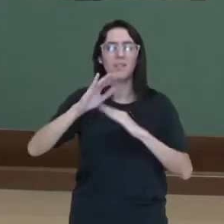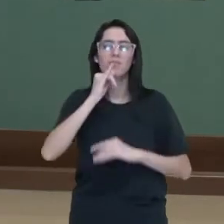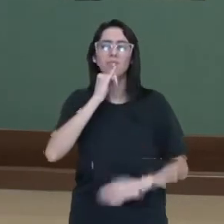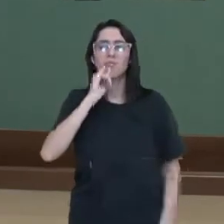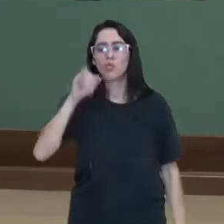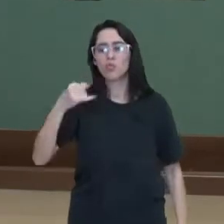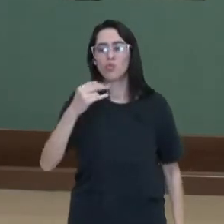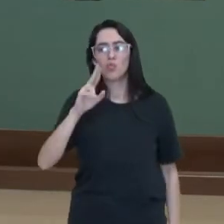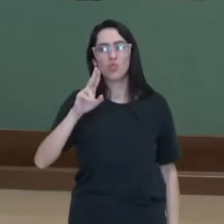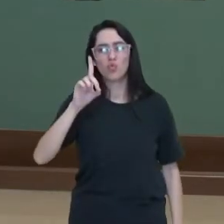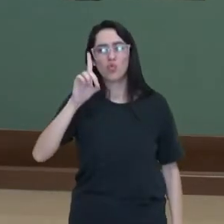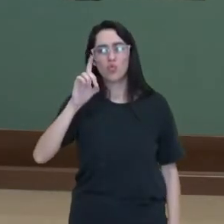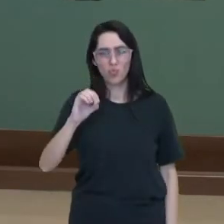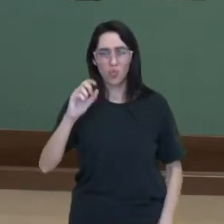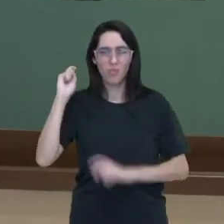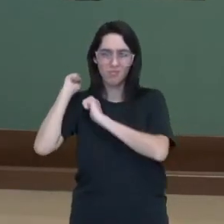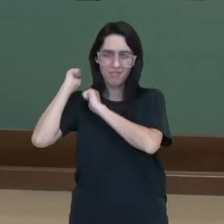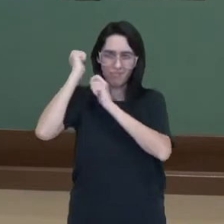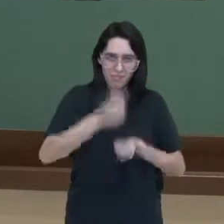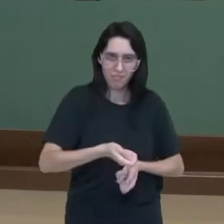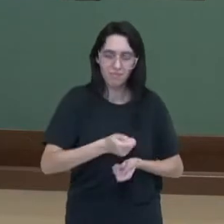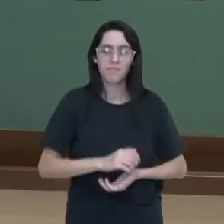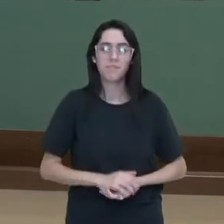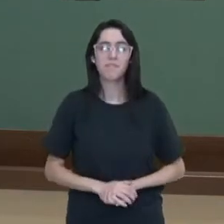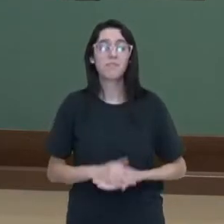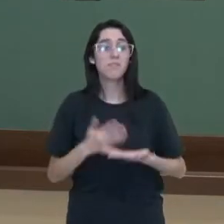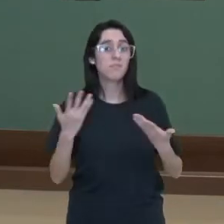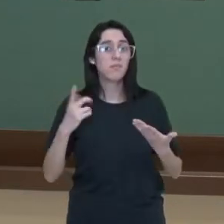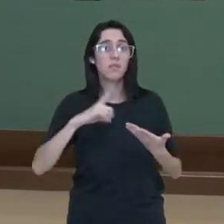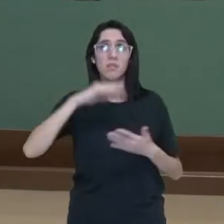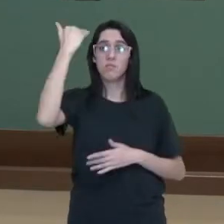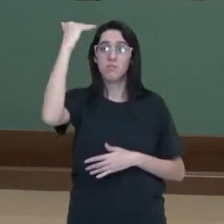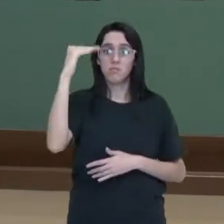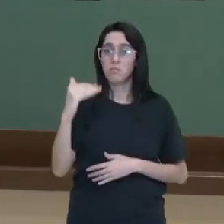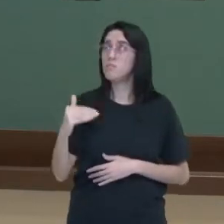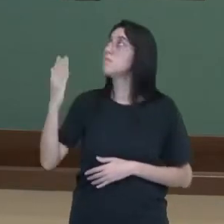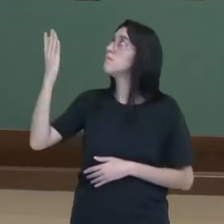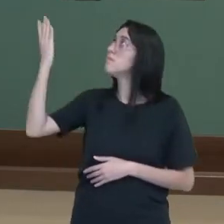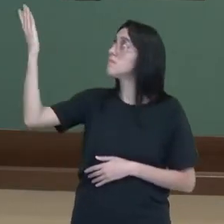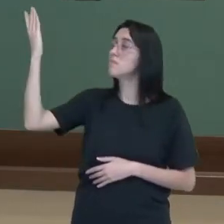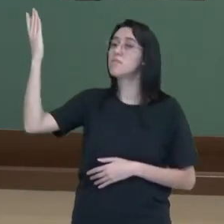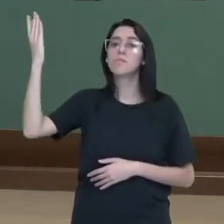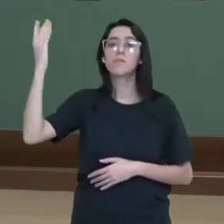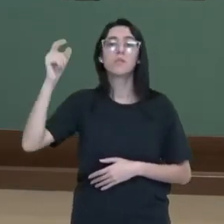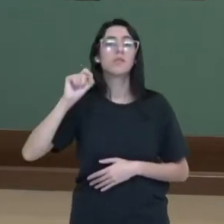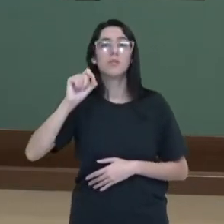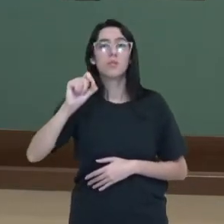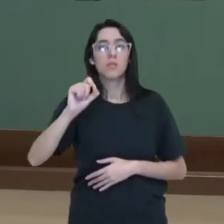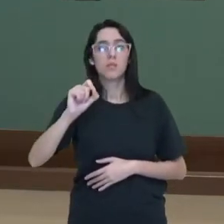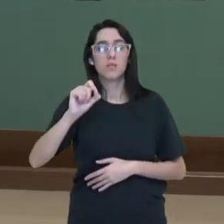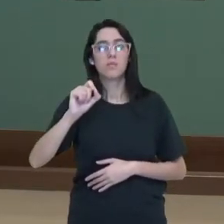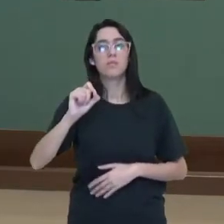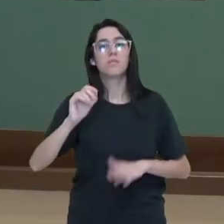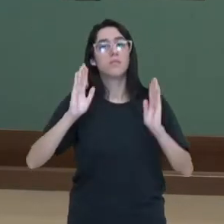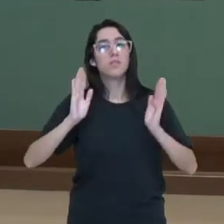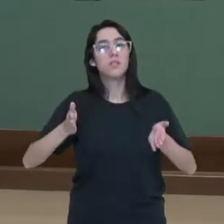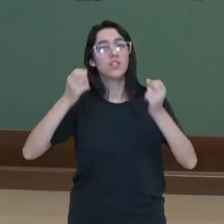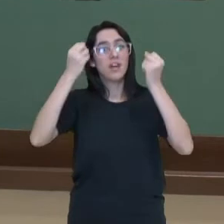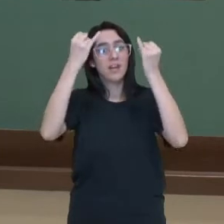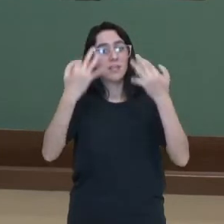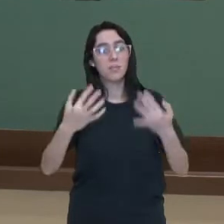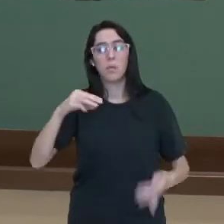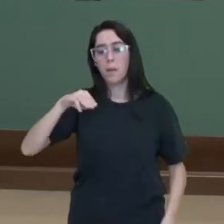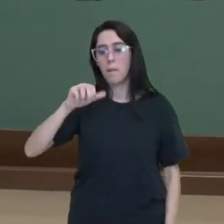o judô, tá bom? Dentro dessa lista, nós conversamos um pouquinho sobre os esportes de marca e